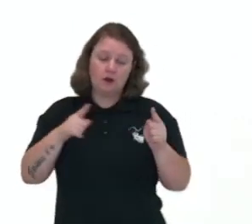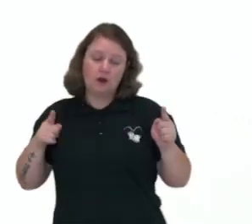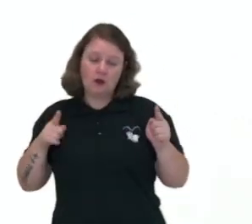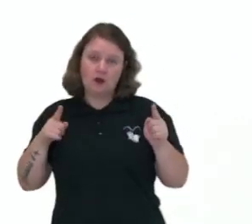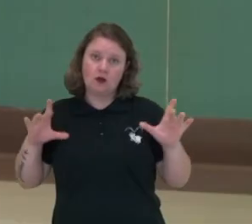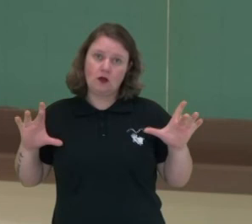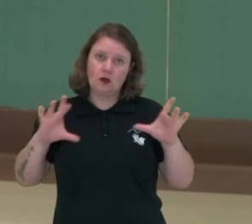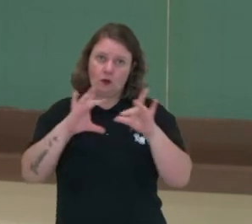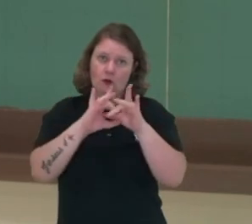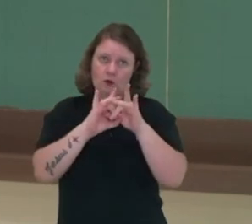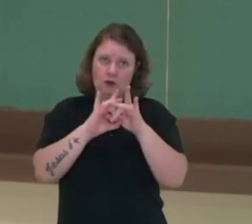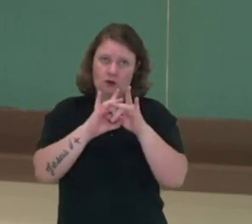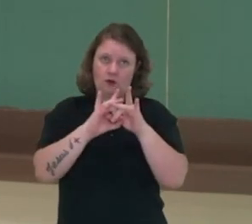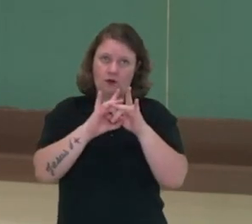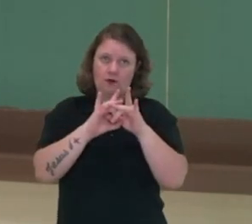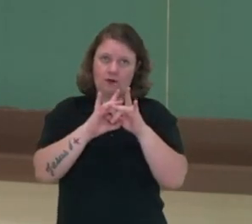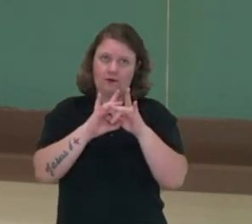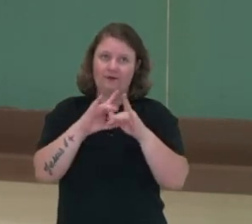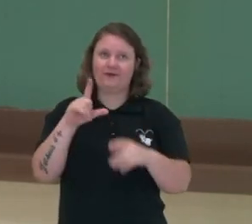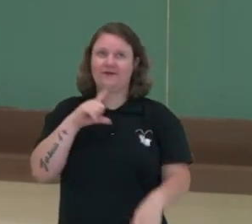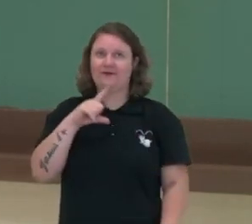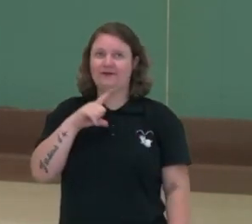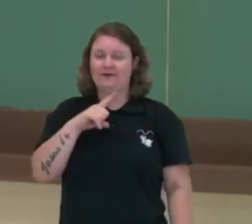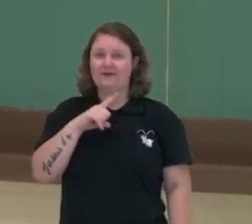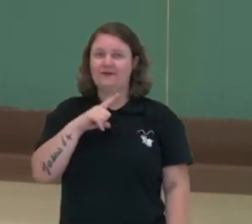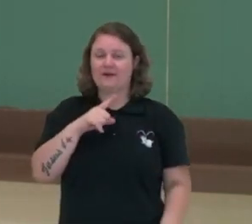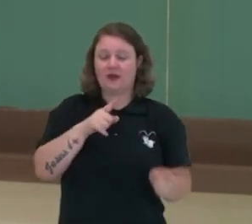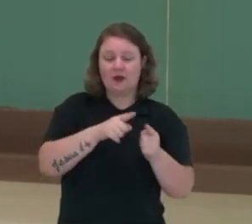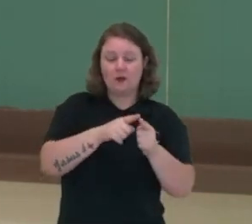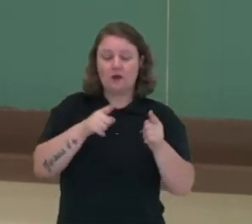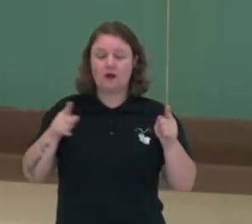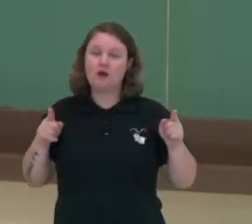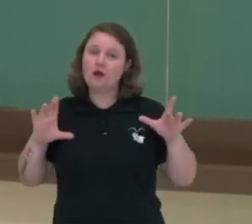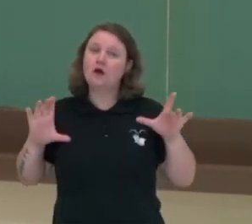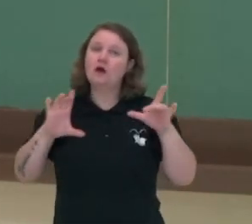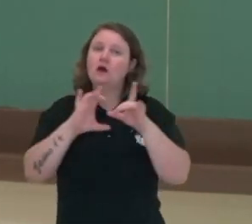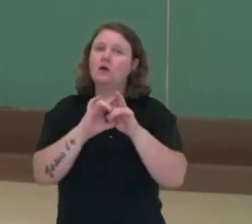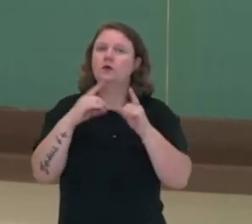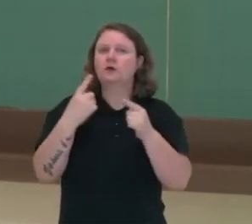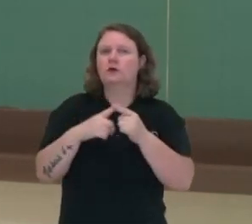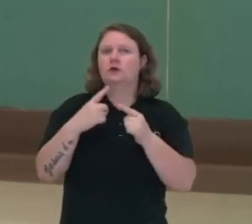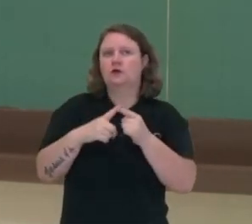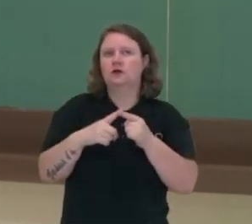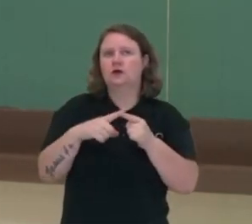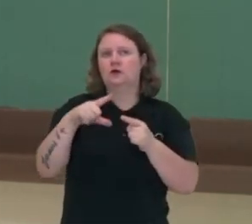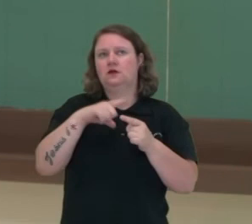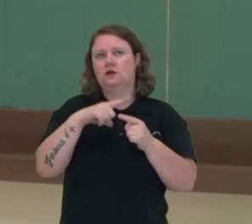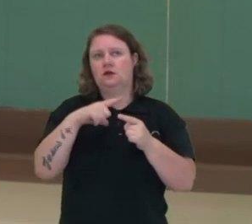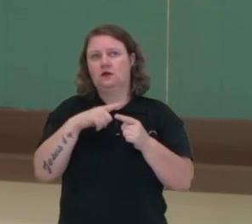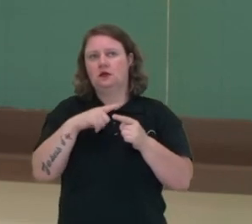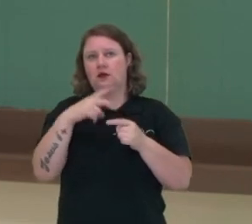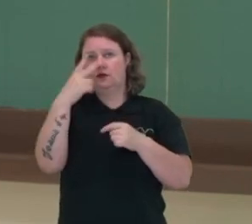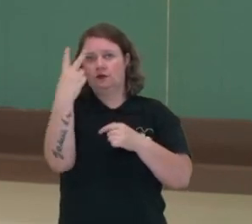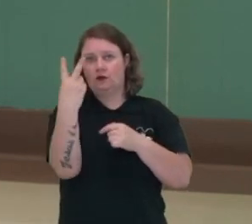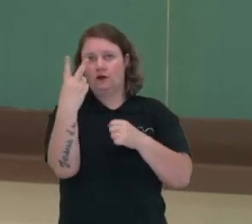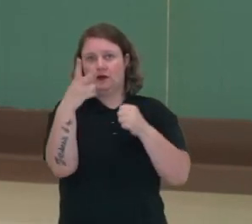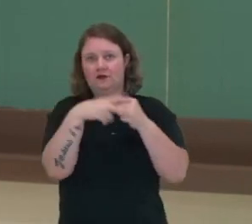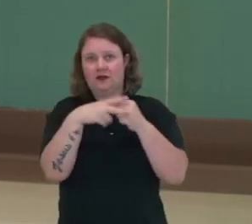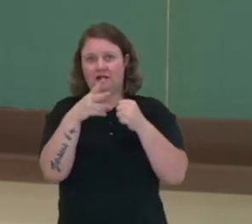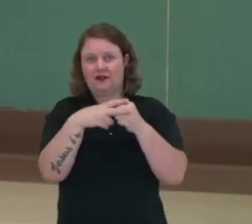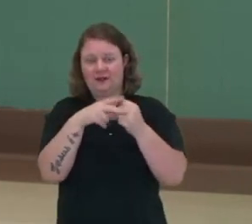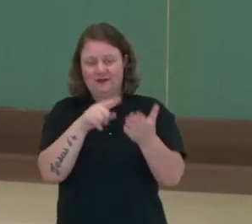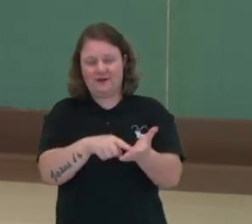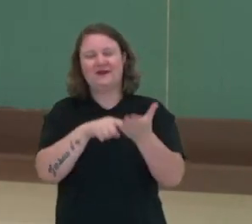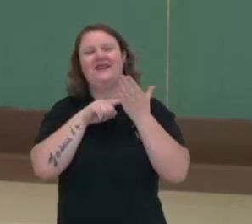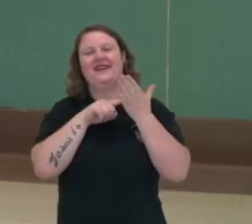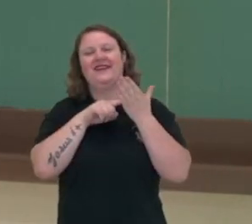ver? Olha lá. O período, então, aqui é composto, porque é formado, constituído por dois verbos,